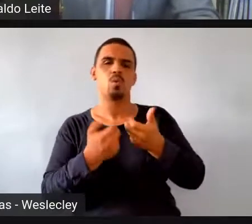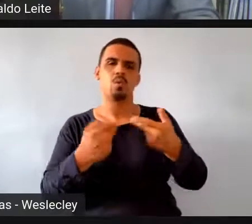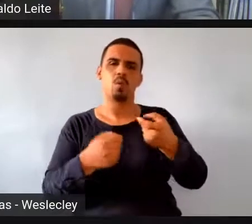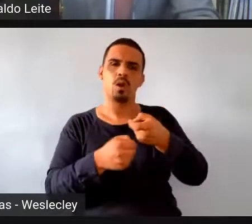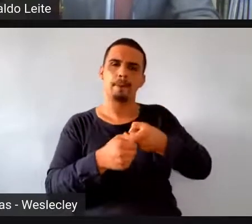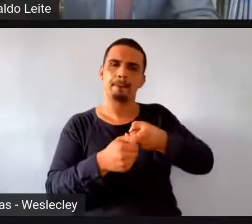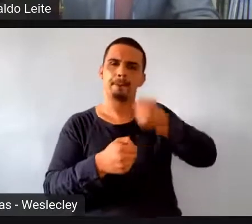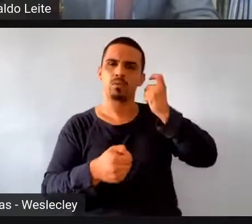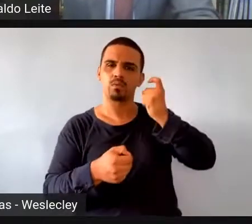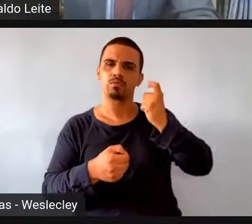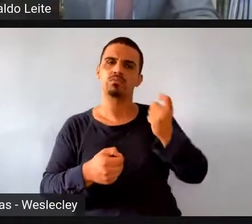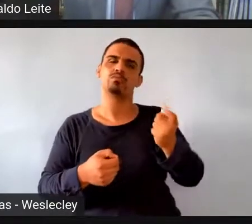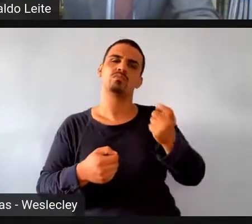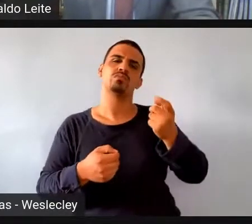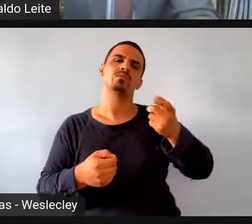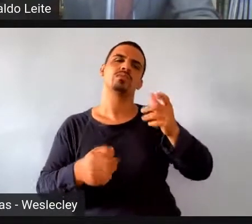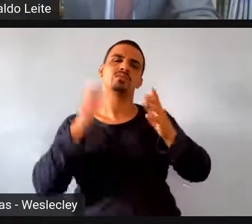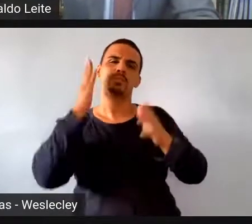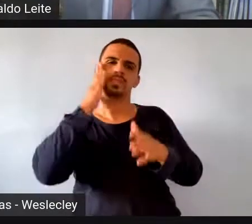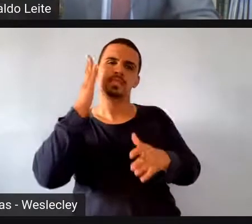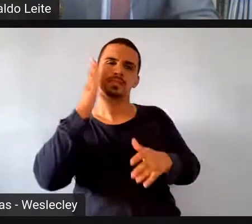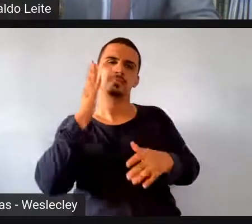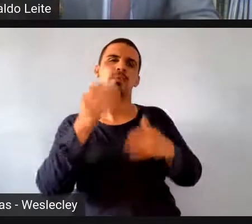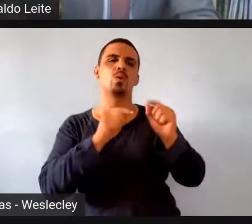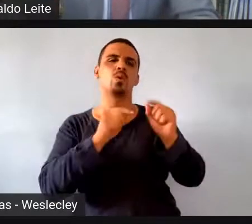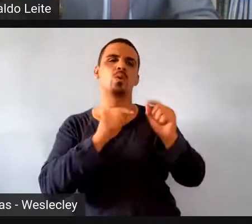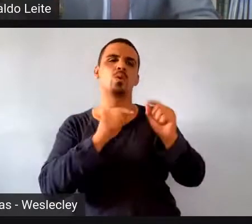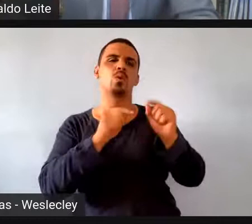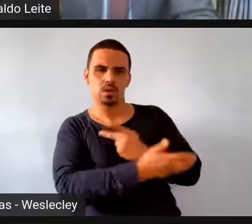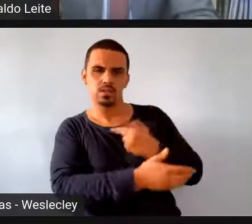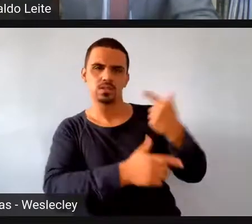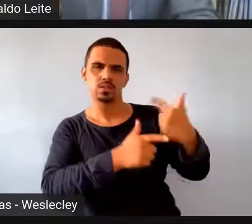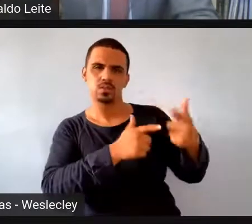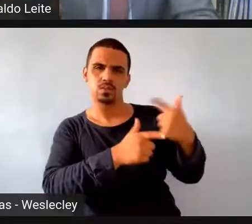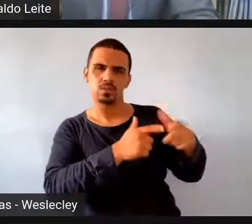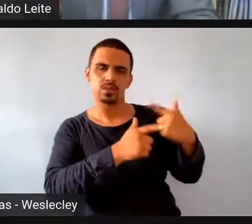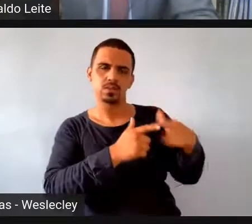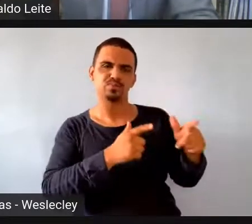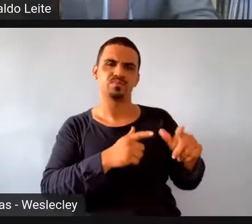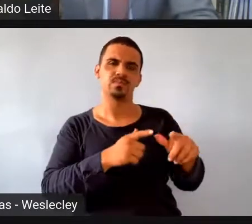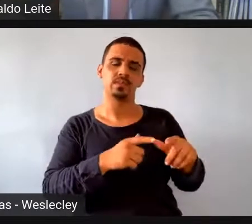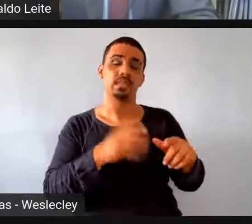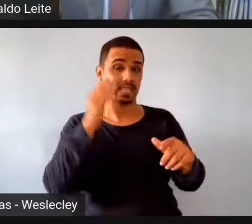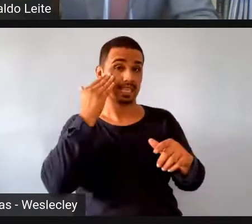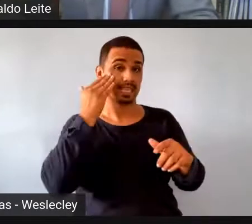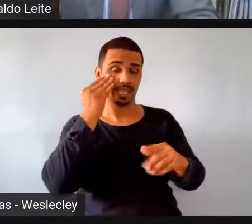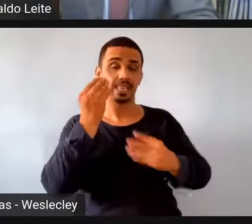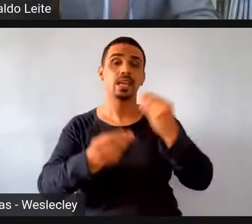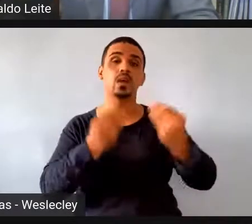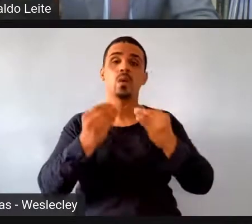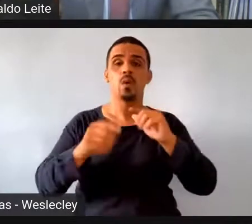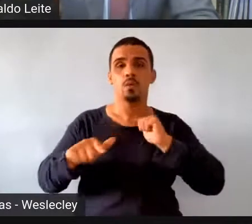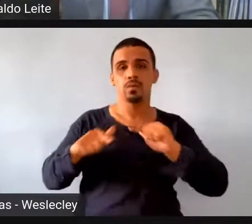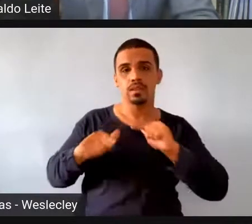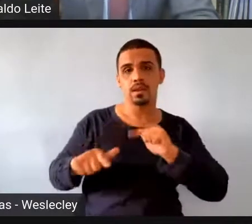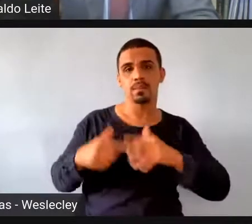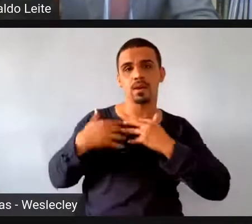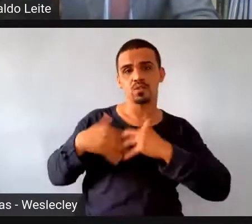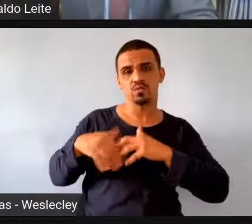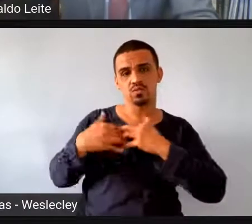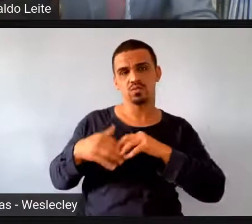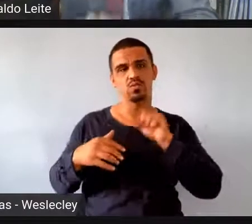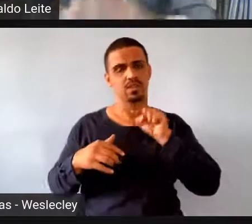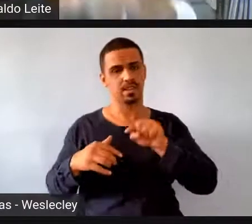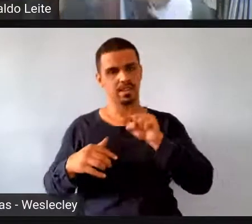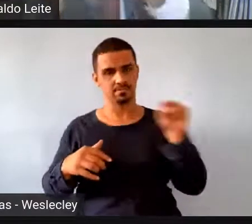da fumaça do último crime, né, mas entender a mecânica e a lógica da conexão